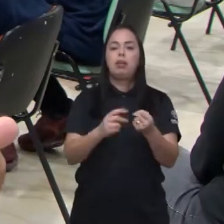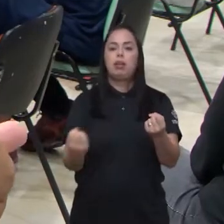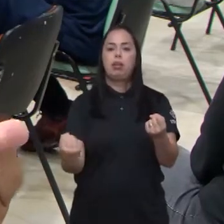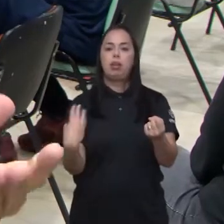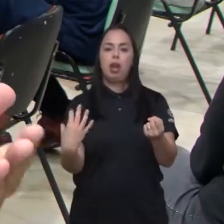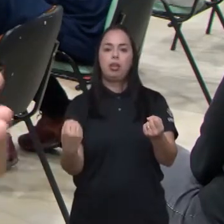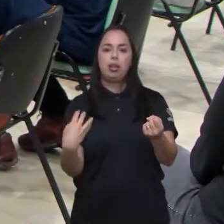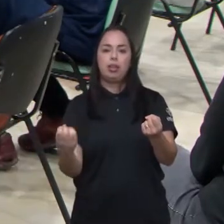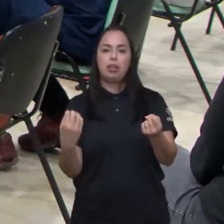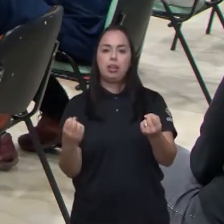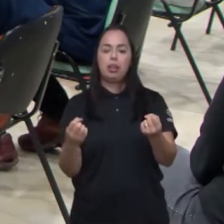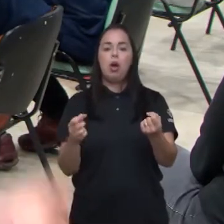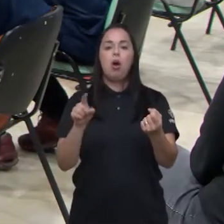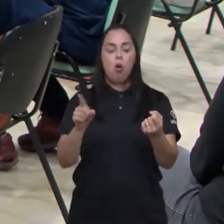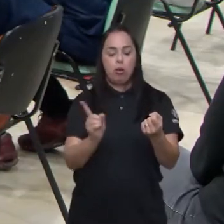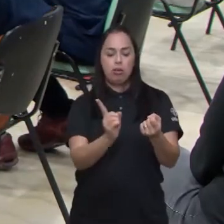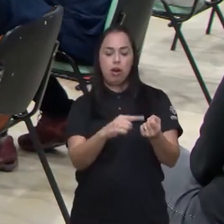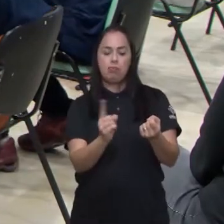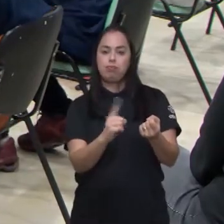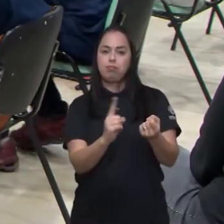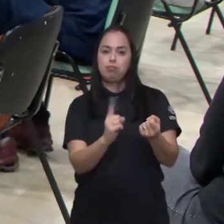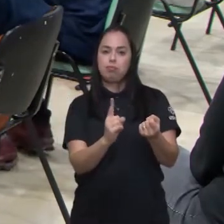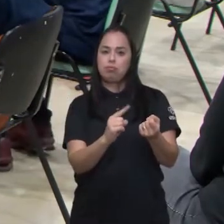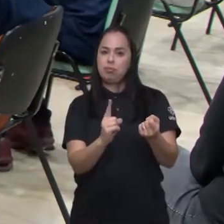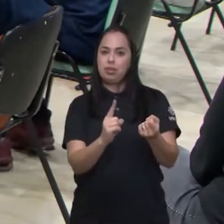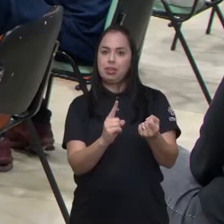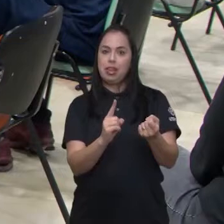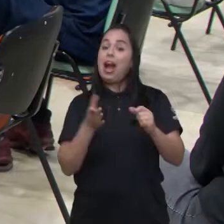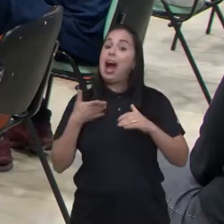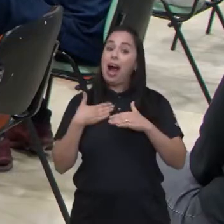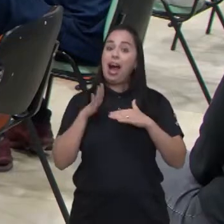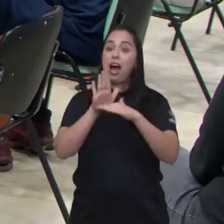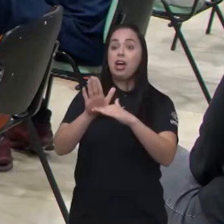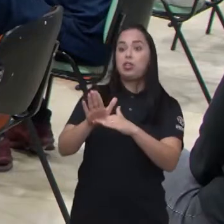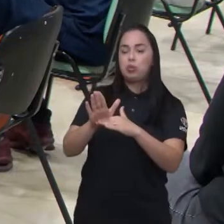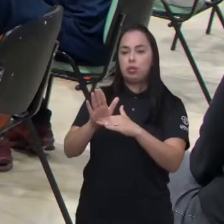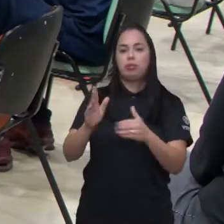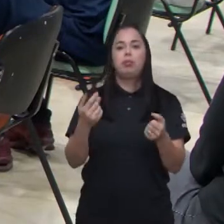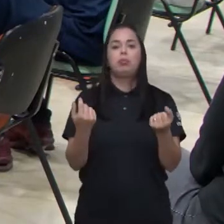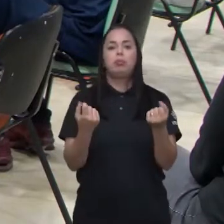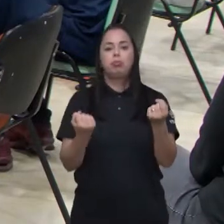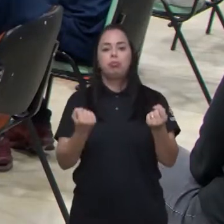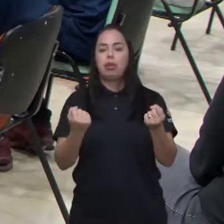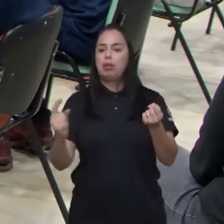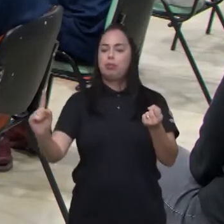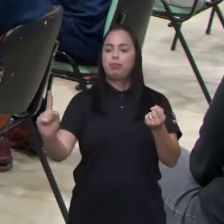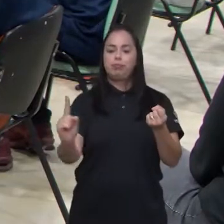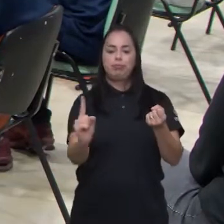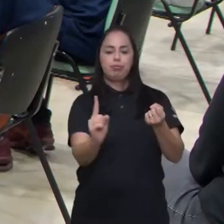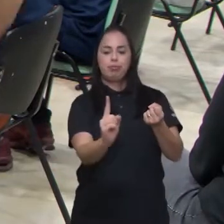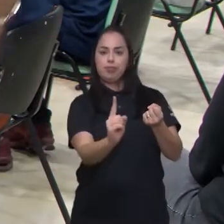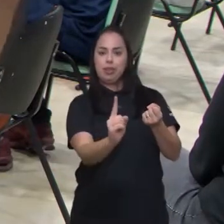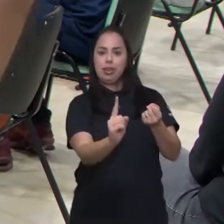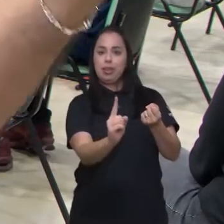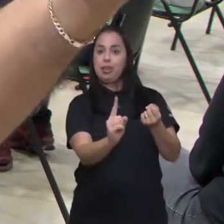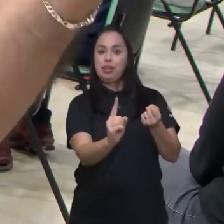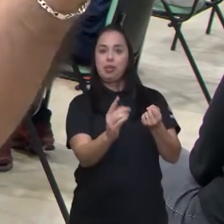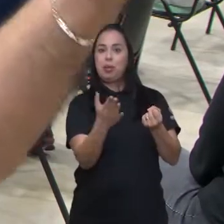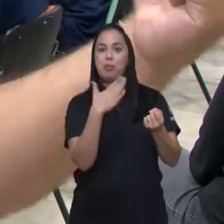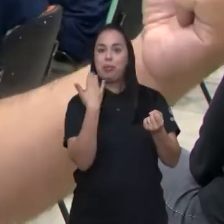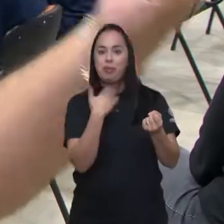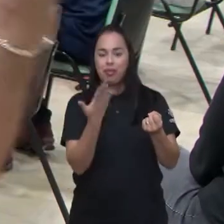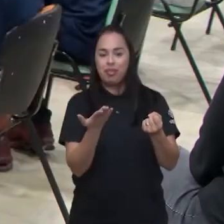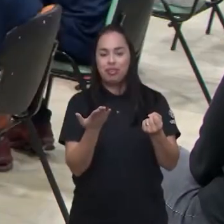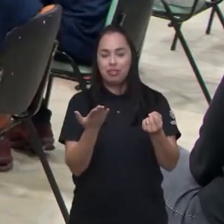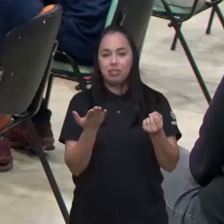manobras nós não tra passamos os limites de velocidade a gente salva-vida quantas vidas eu salvei do